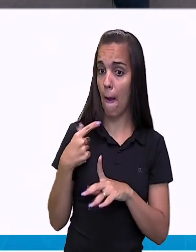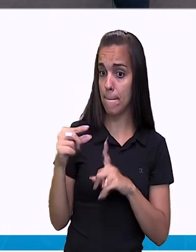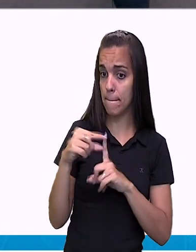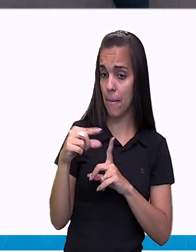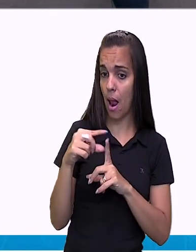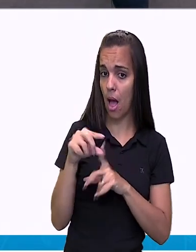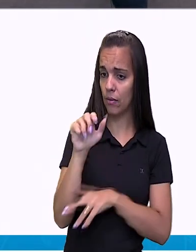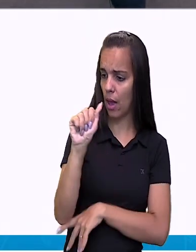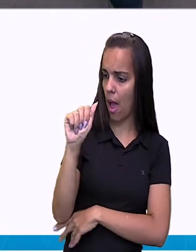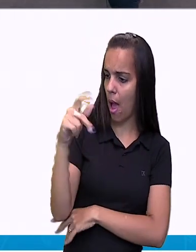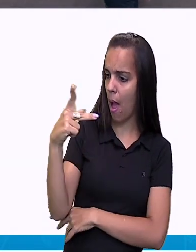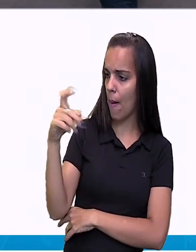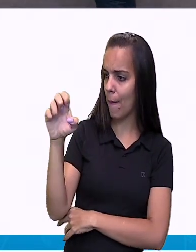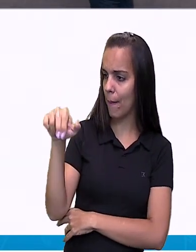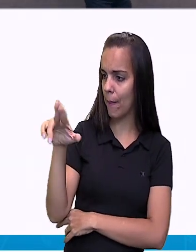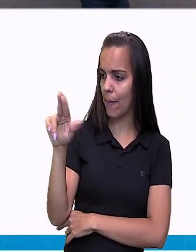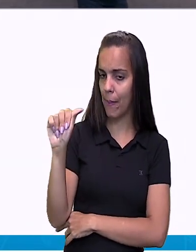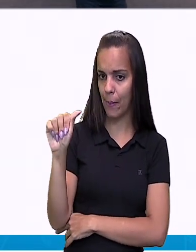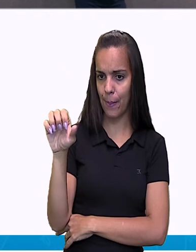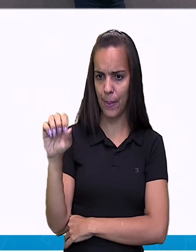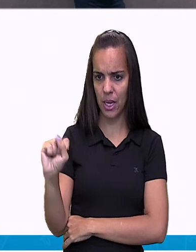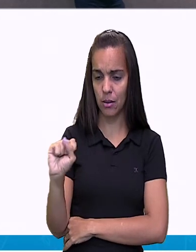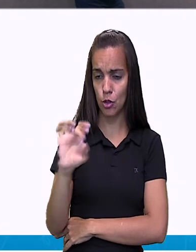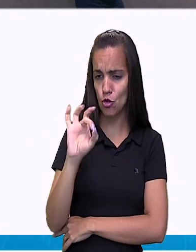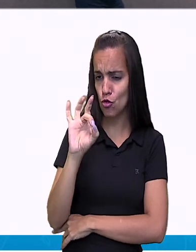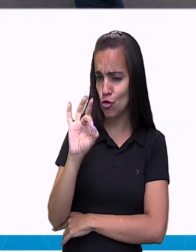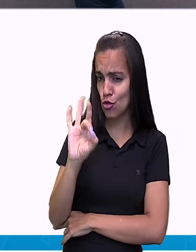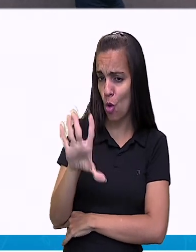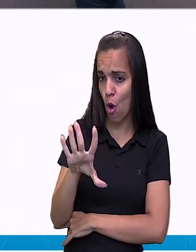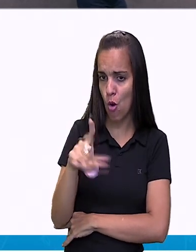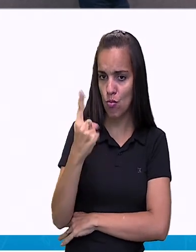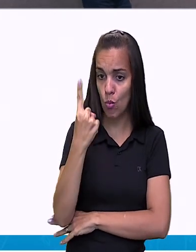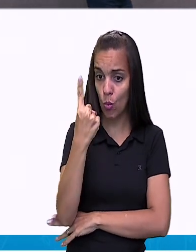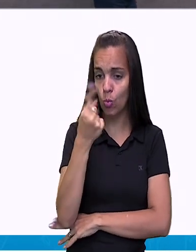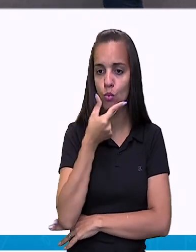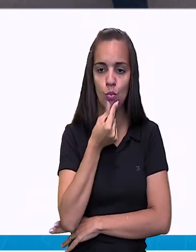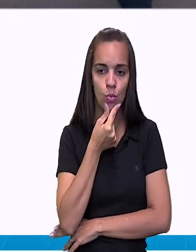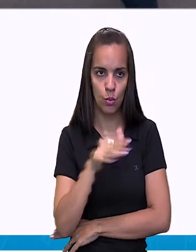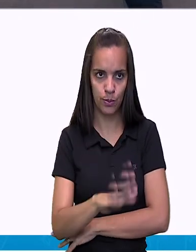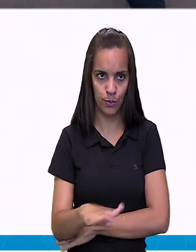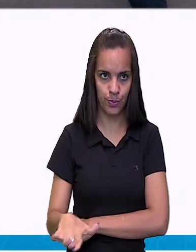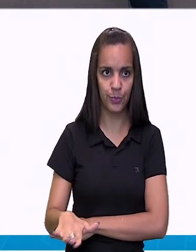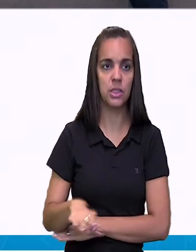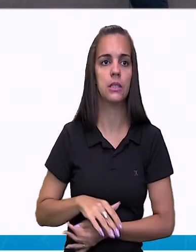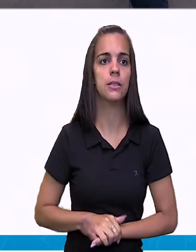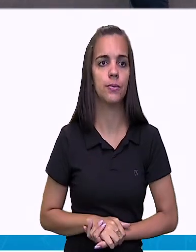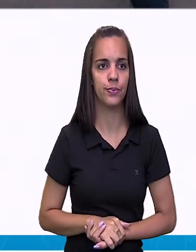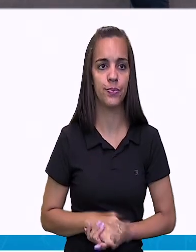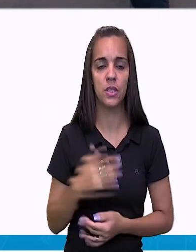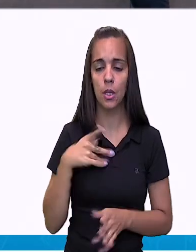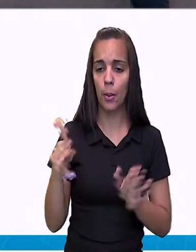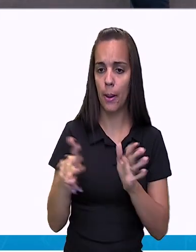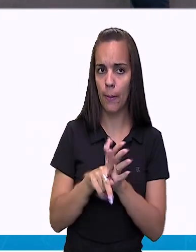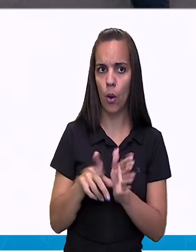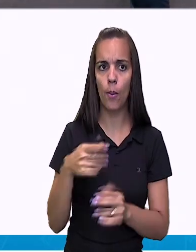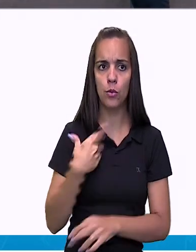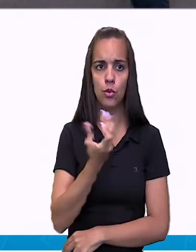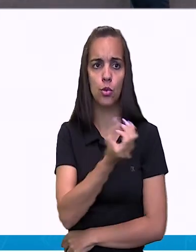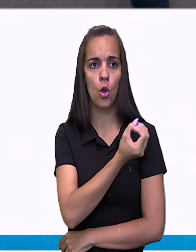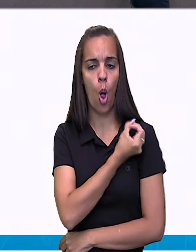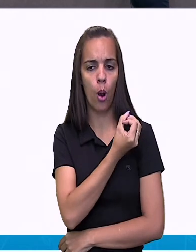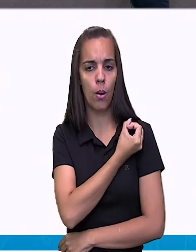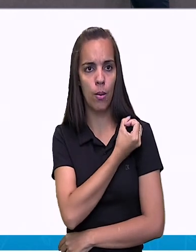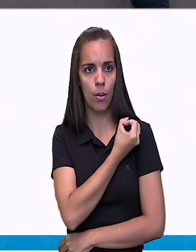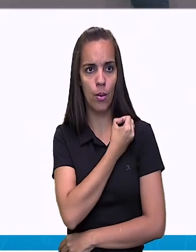que expressa uma ideia de quantidade. Um garoto. Já na segunda oração, portanto,